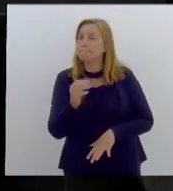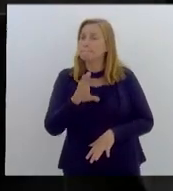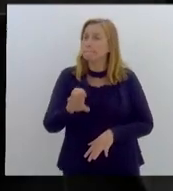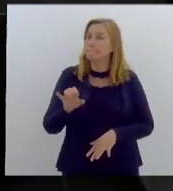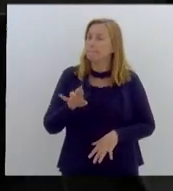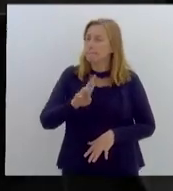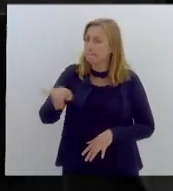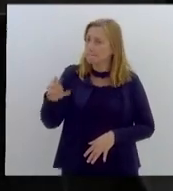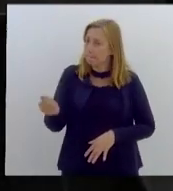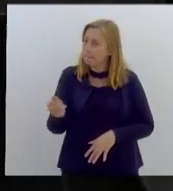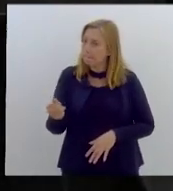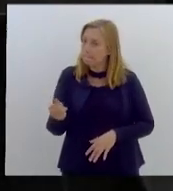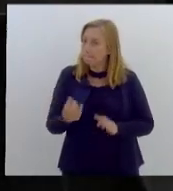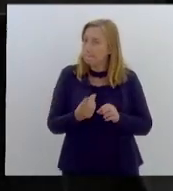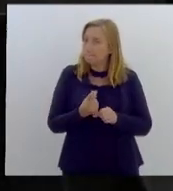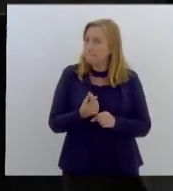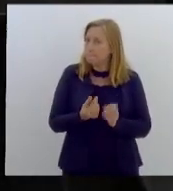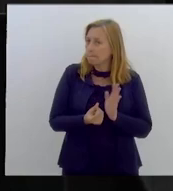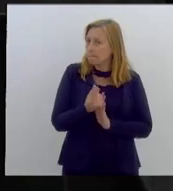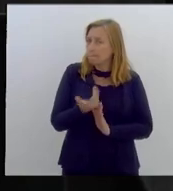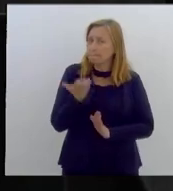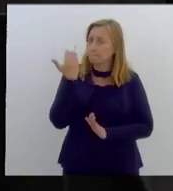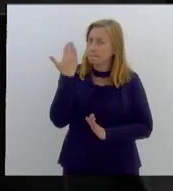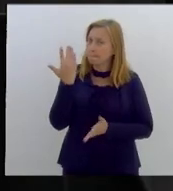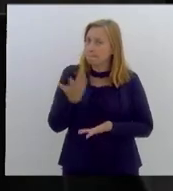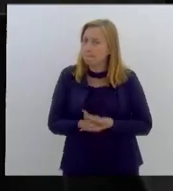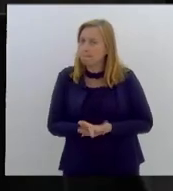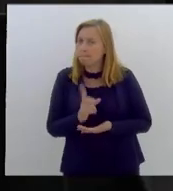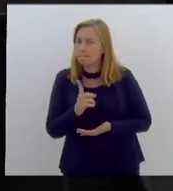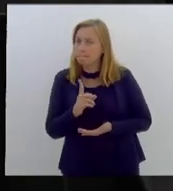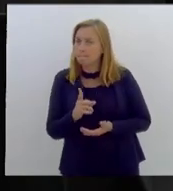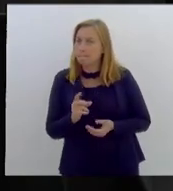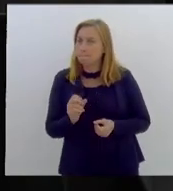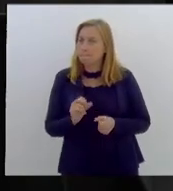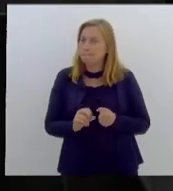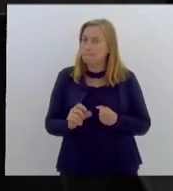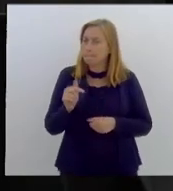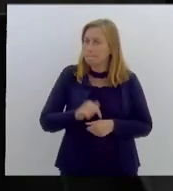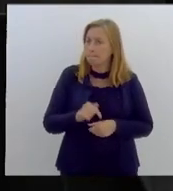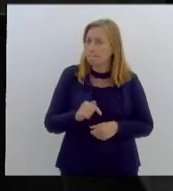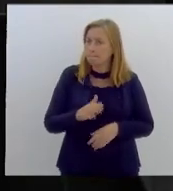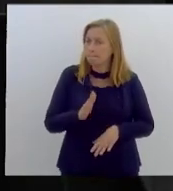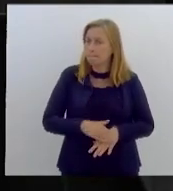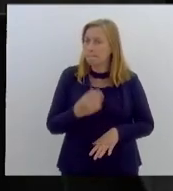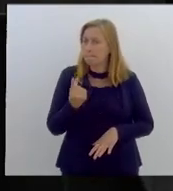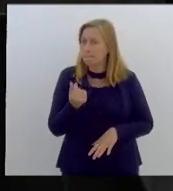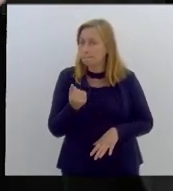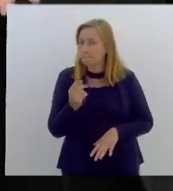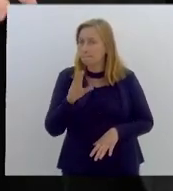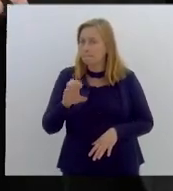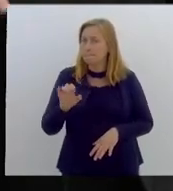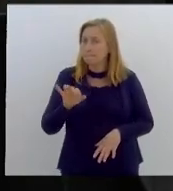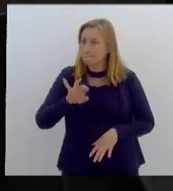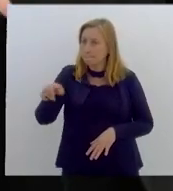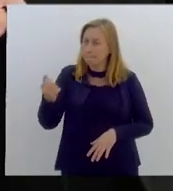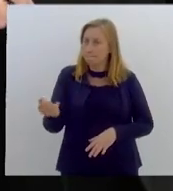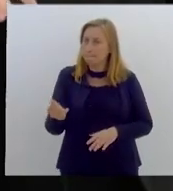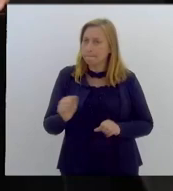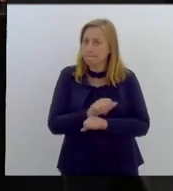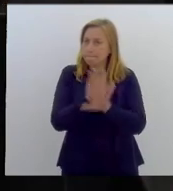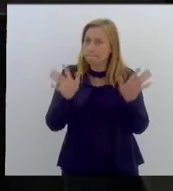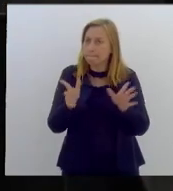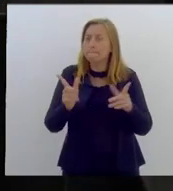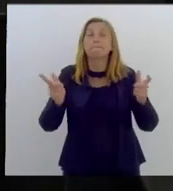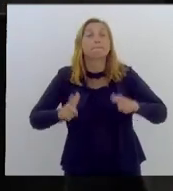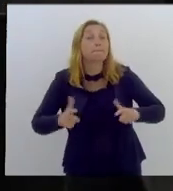estava previsto no orçamento passado. Se a gente não colocar aqui que esse mais dinheiro do CEPERJ vai ter que ter transparência, vai ser aonde que